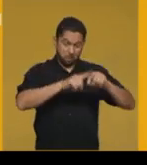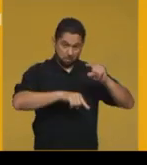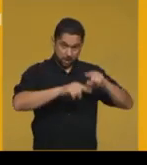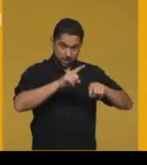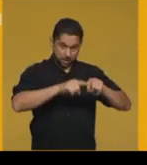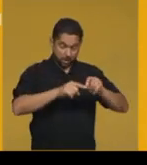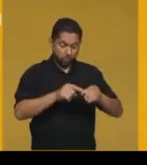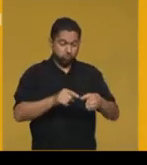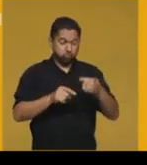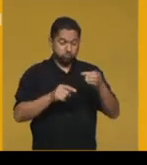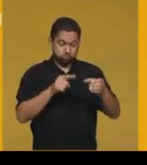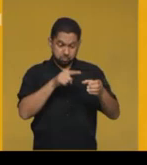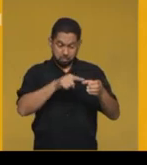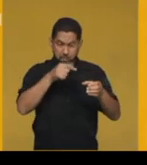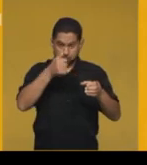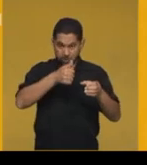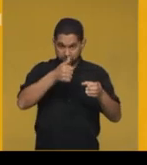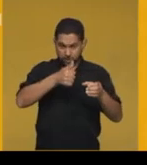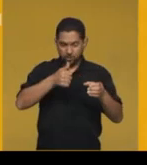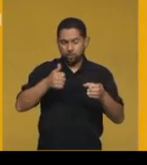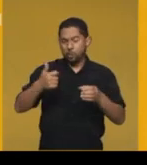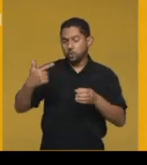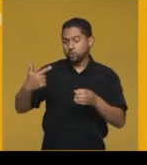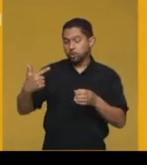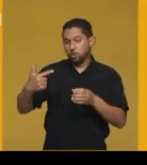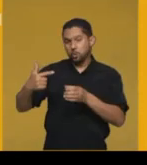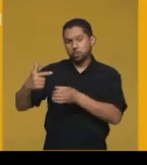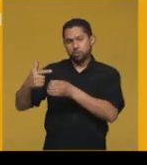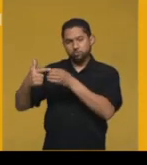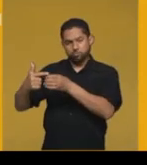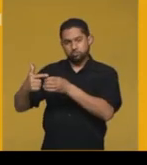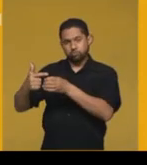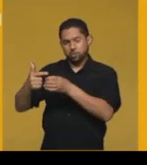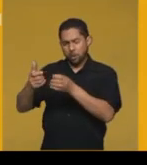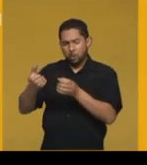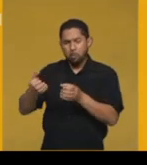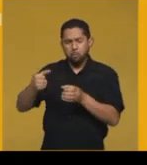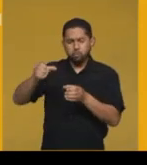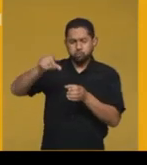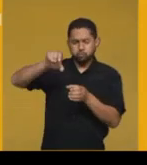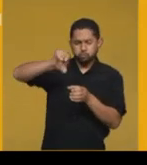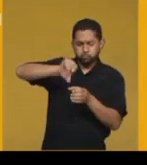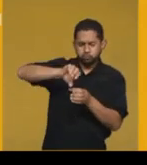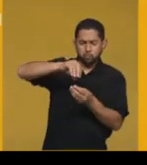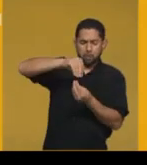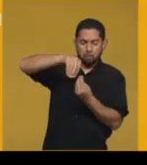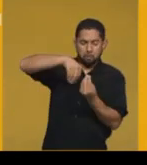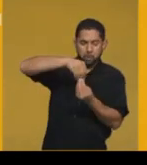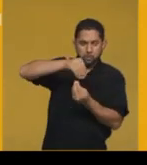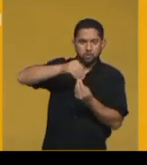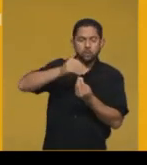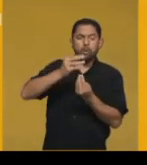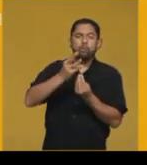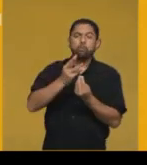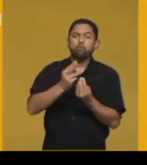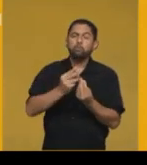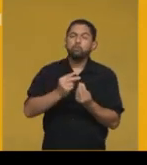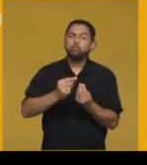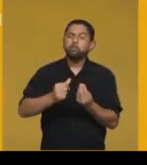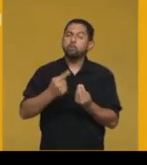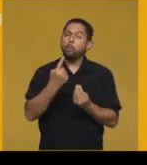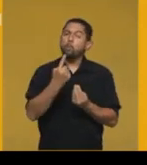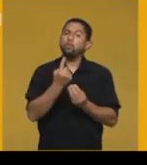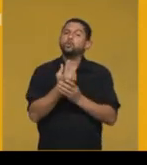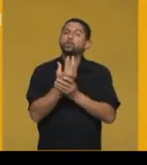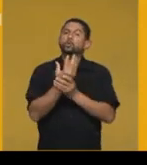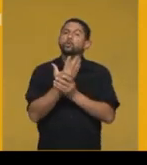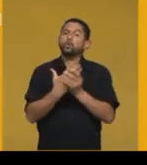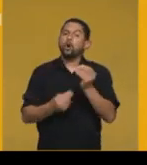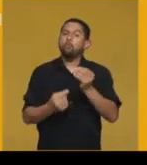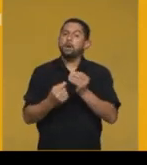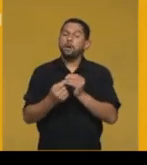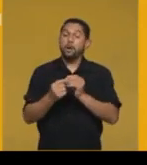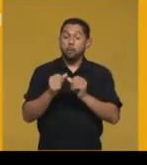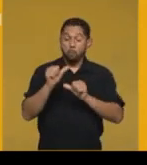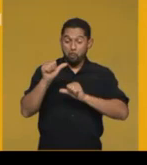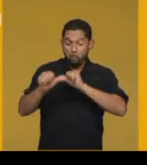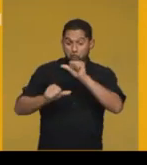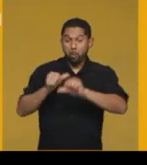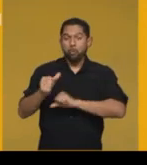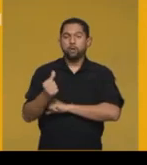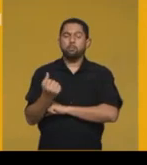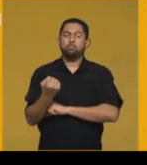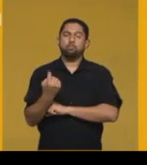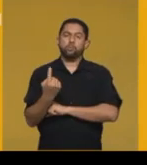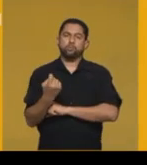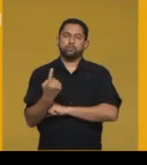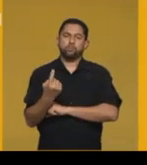e esse soluto ele vai se dissolver, vai se dispersar no meu solvente, ok? Essa solubilidade ela